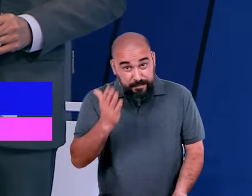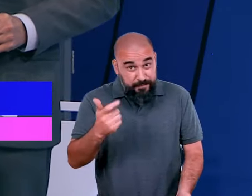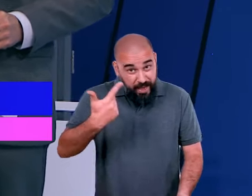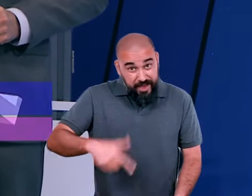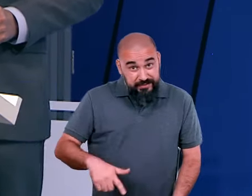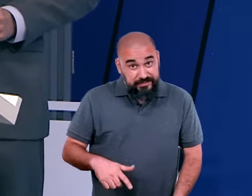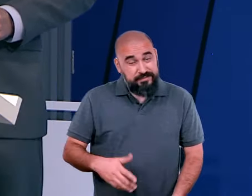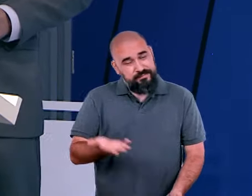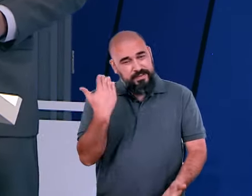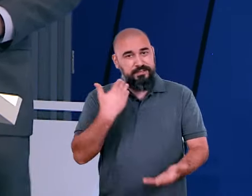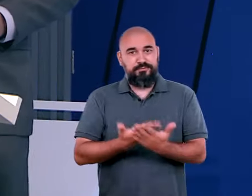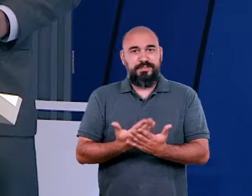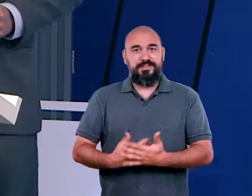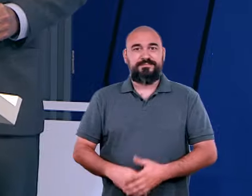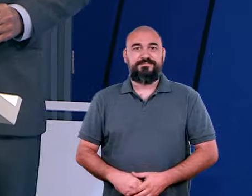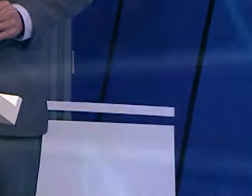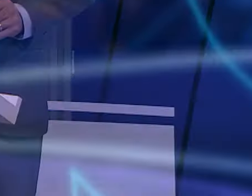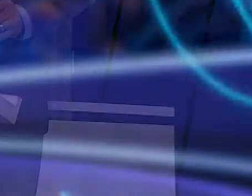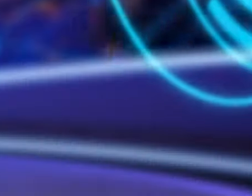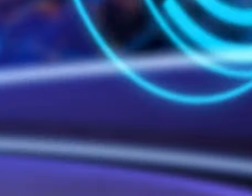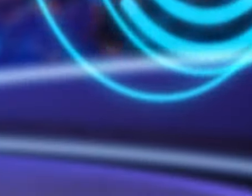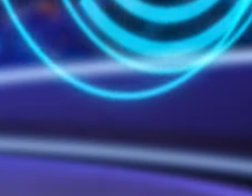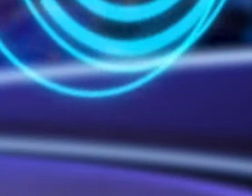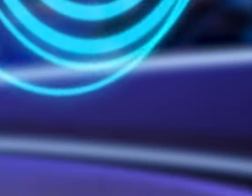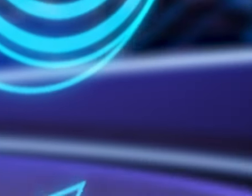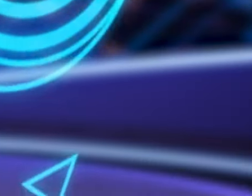Fica comigo, a Arena do Futuro está começando.